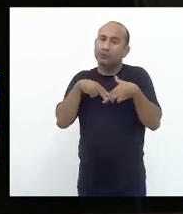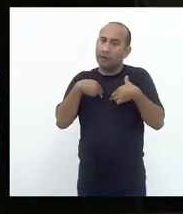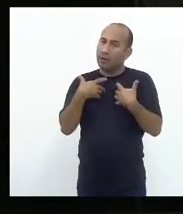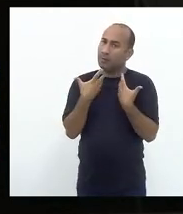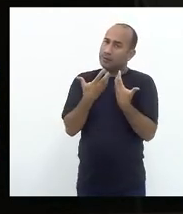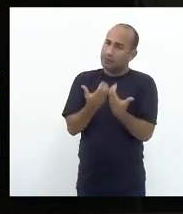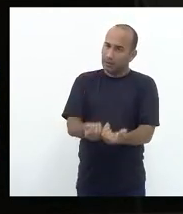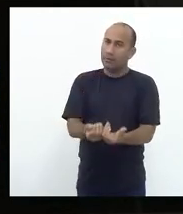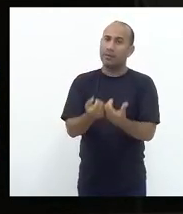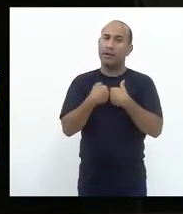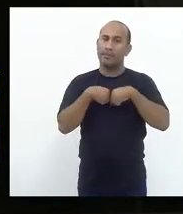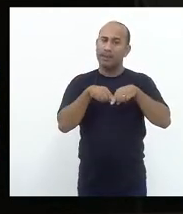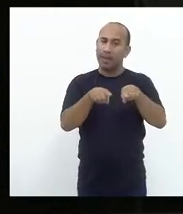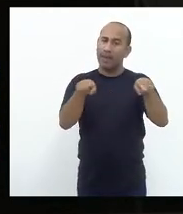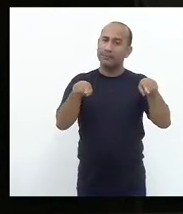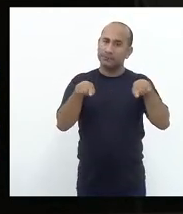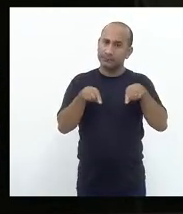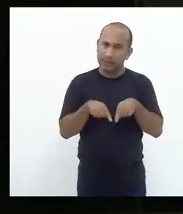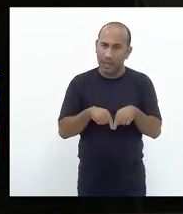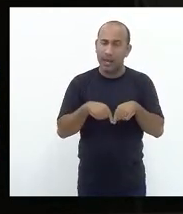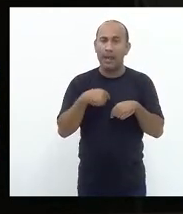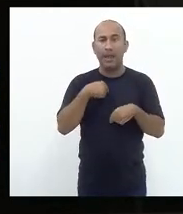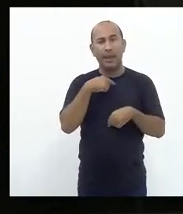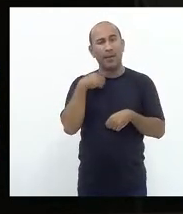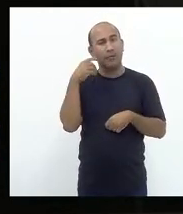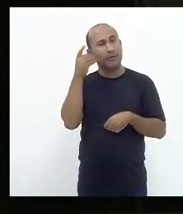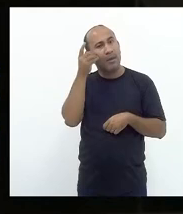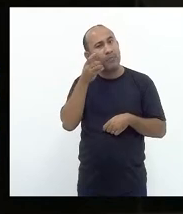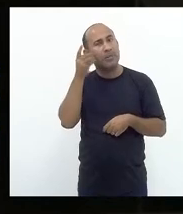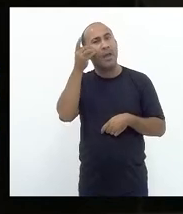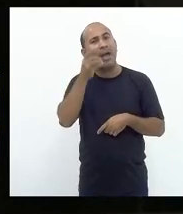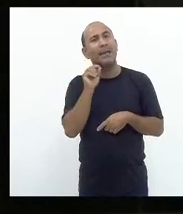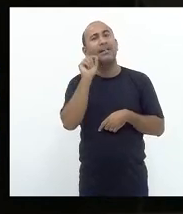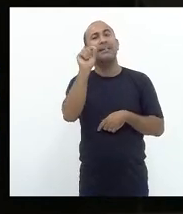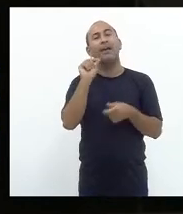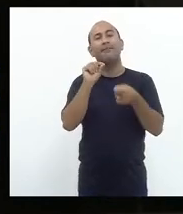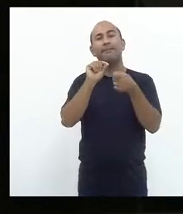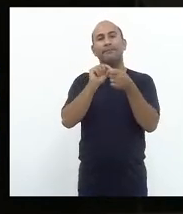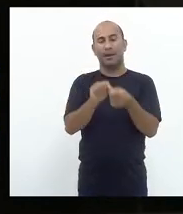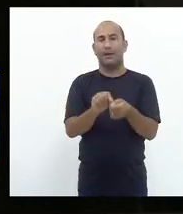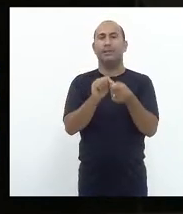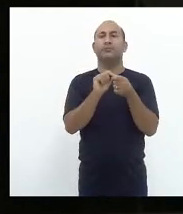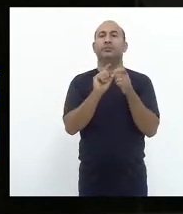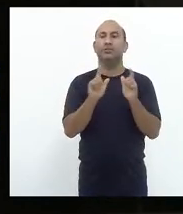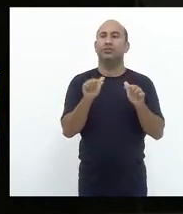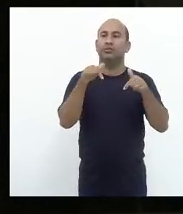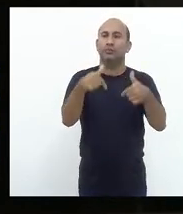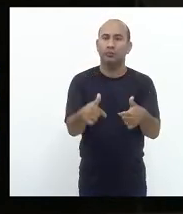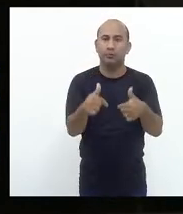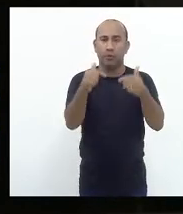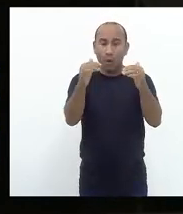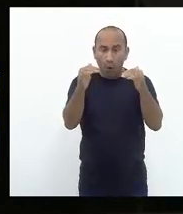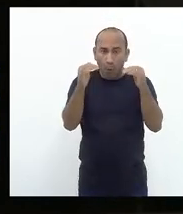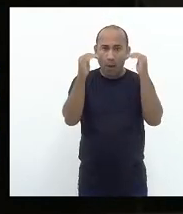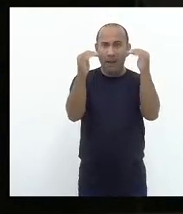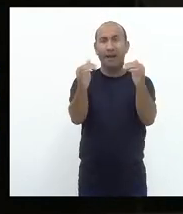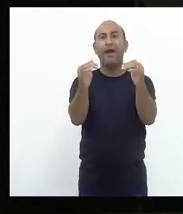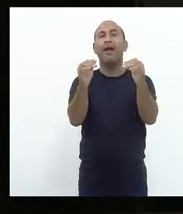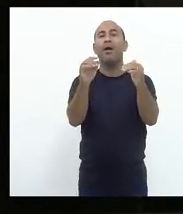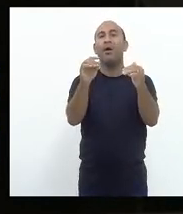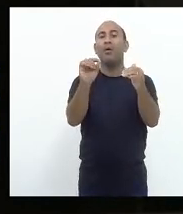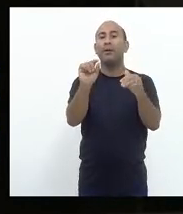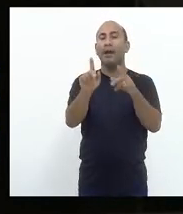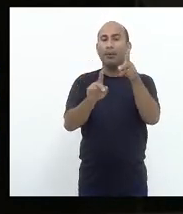recebo no meu gabinete. Eu sou uma parlamentar que faço questão de honrar a confiança que a